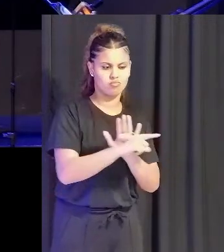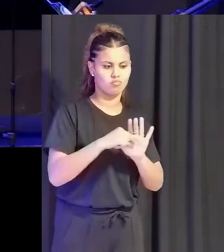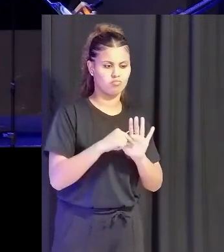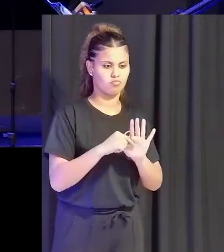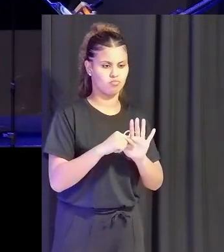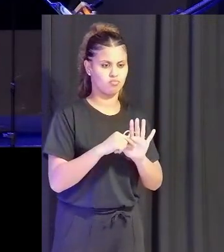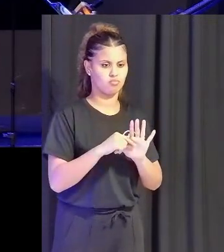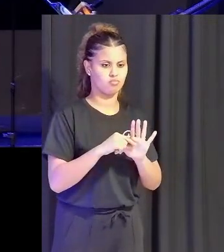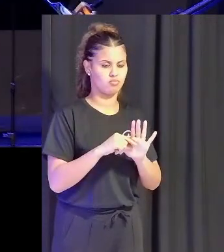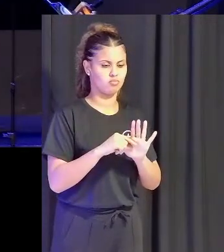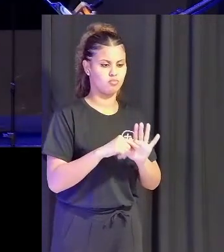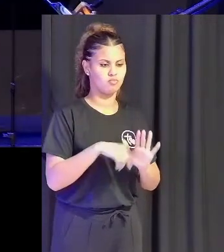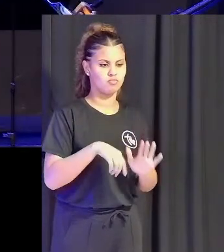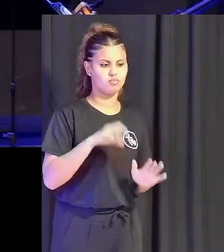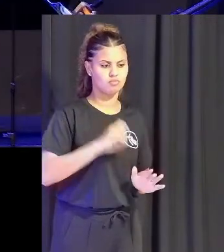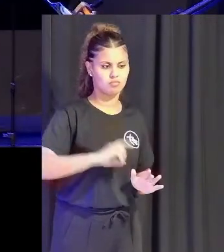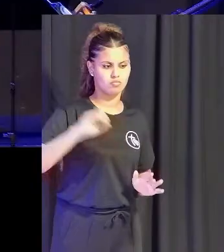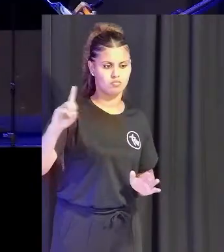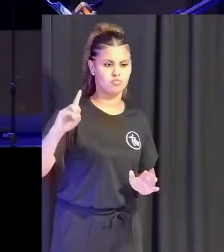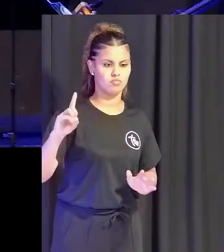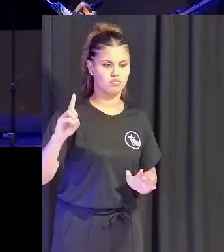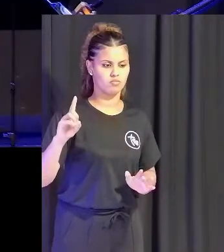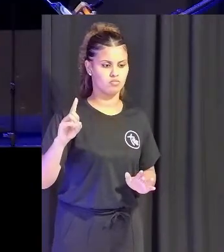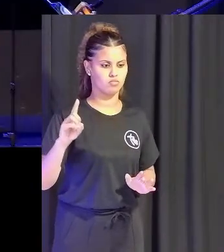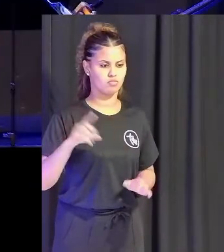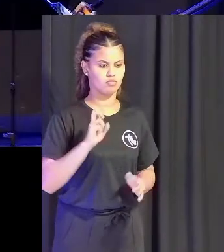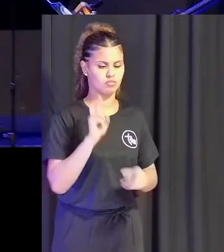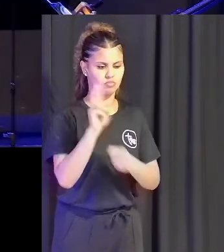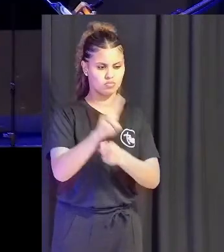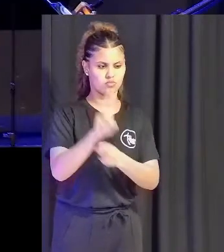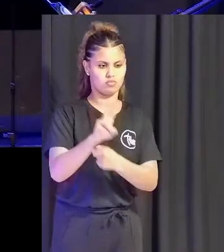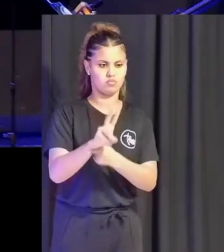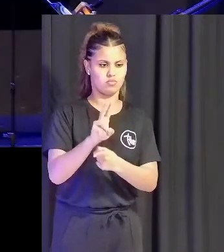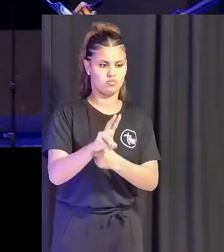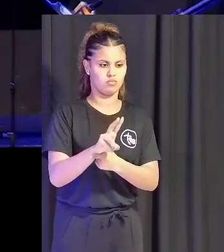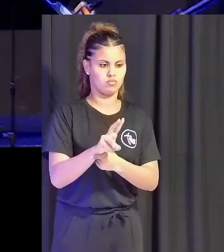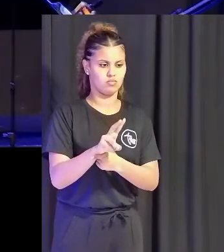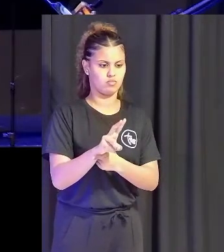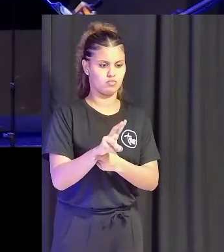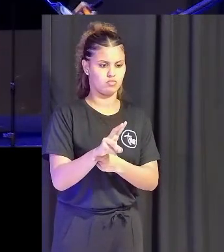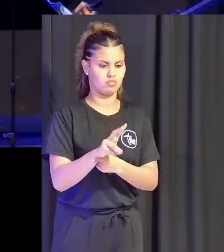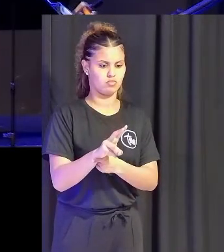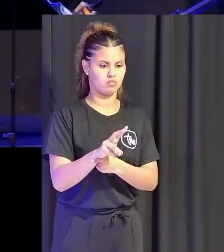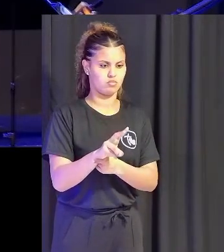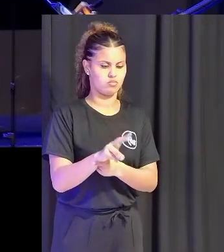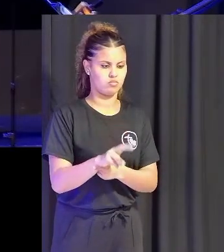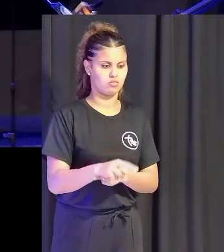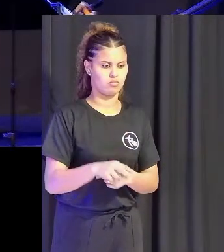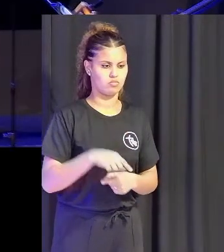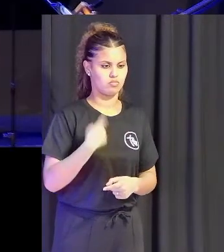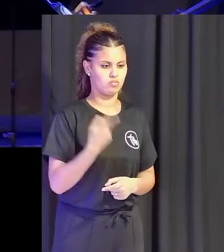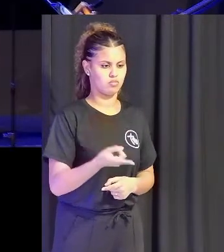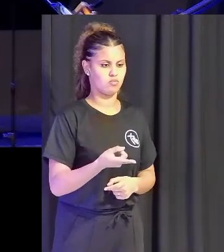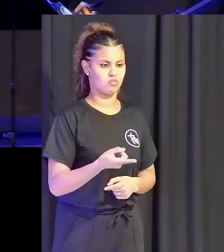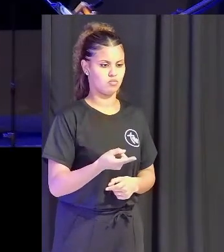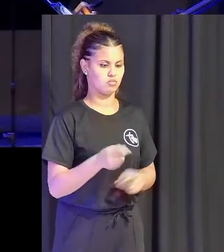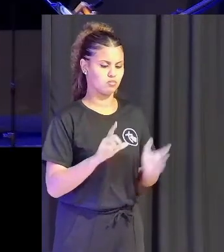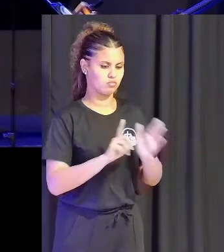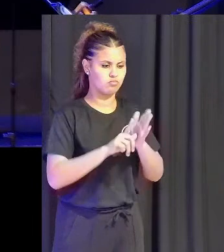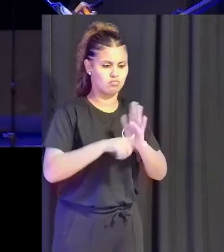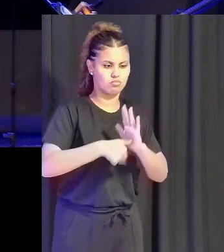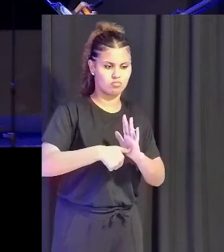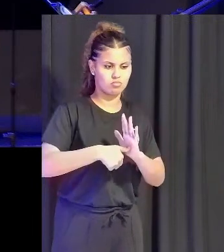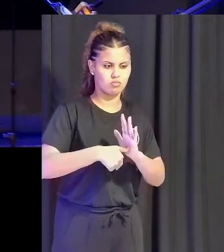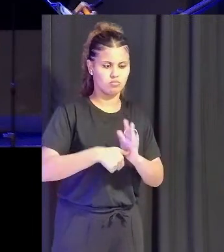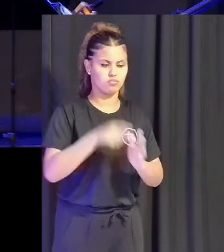eles. E na sequência dos 5 até 10 a gente viu exemplos de como eles